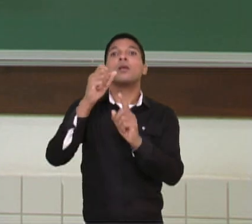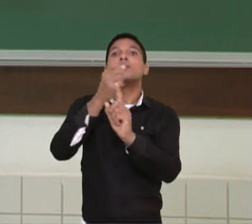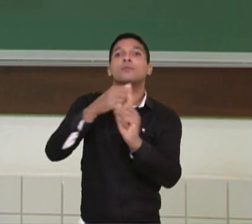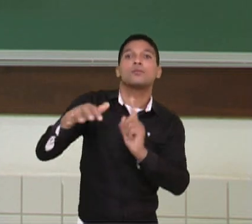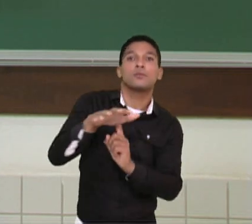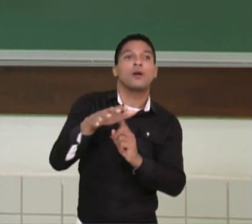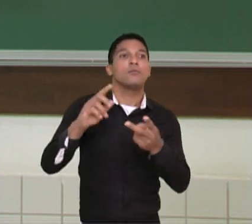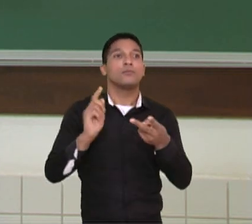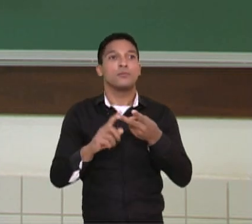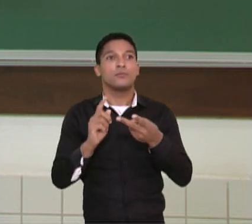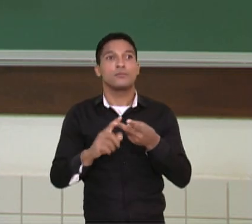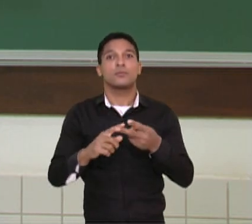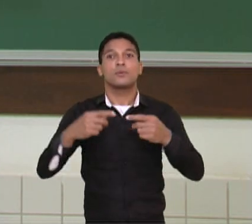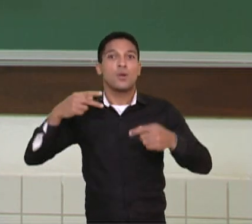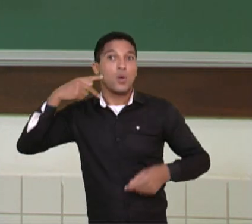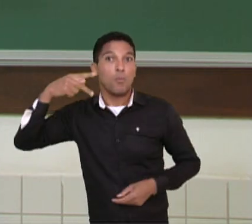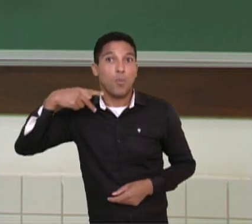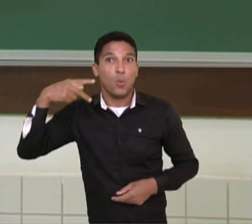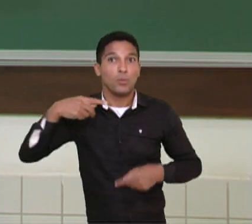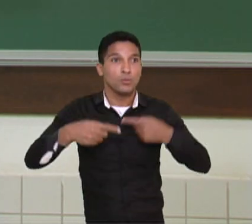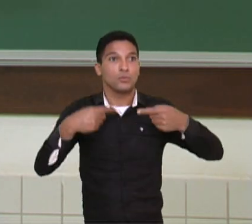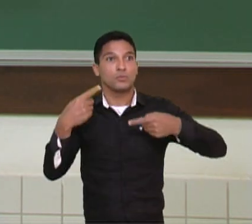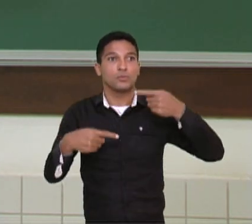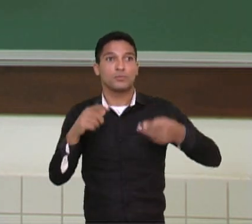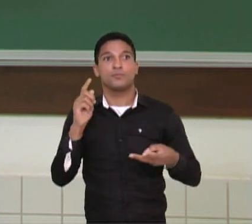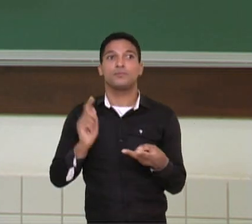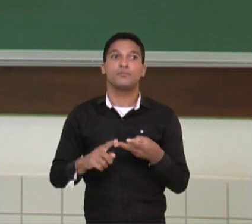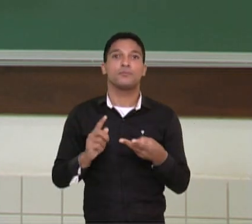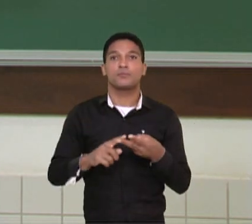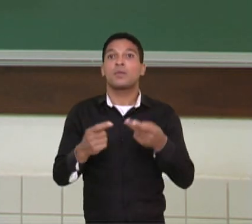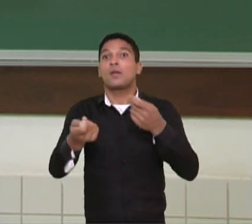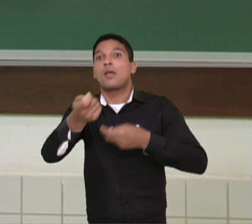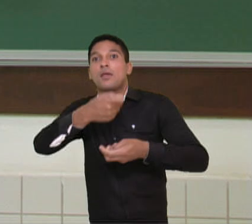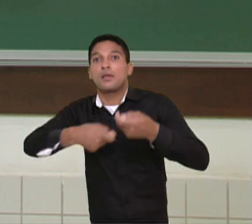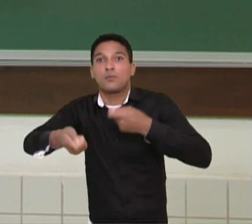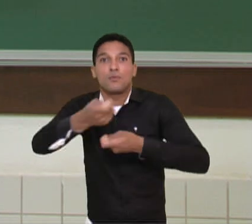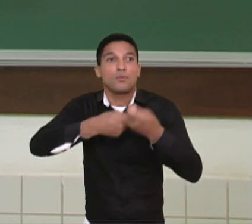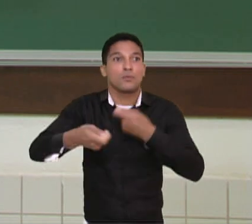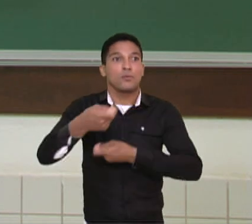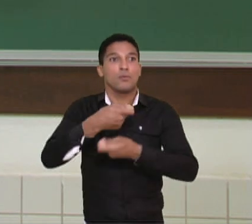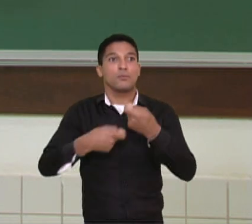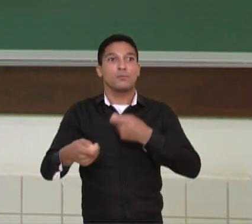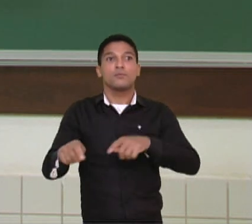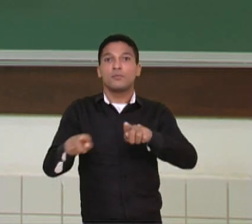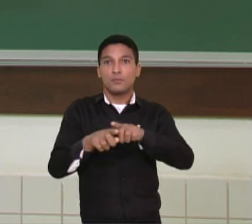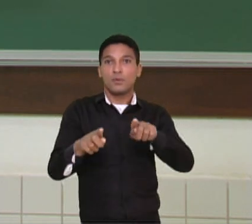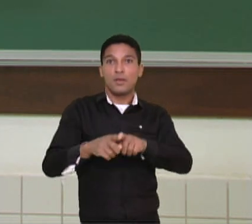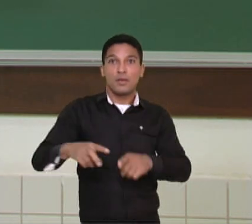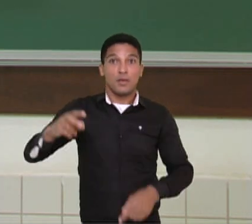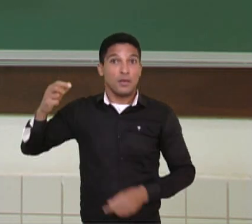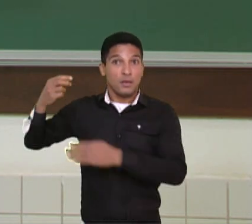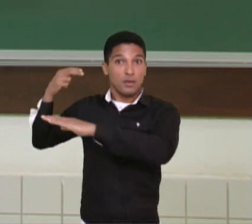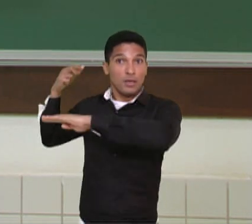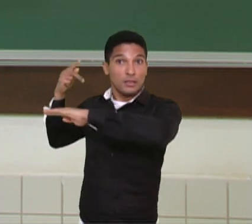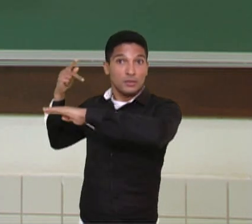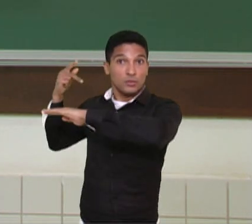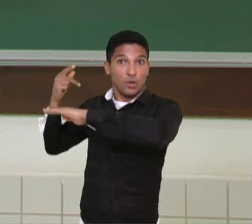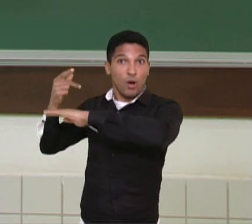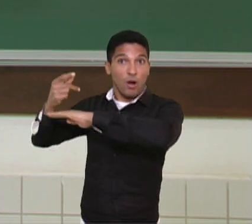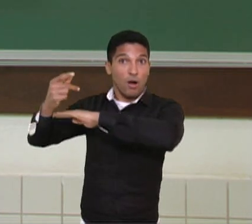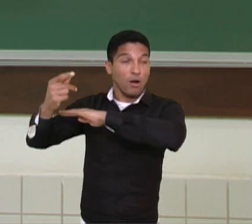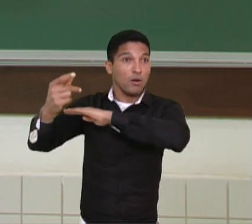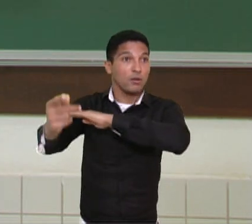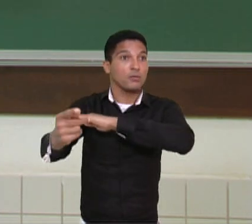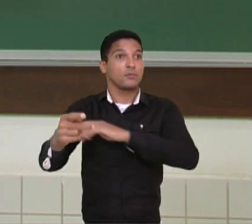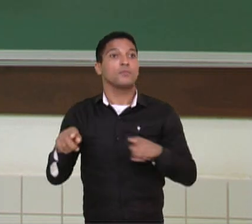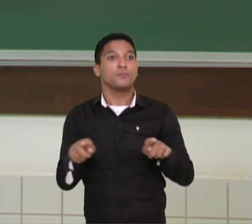reportagens, eles podem ser os mais variados possíveis, né? Isso vai depender muito do contexto social que uma determinada sociedade